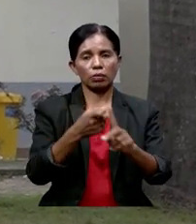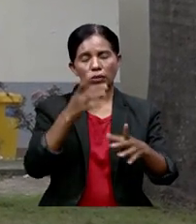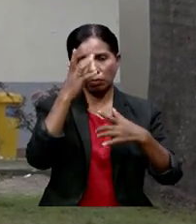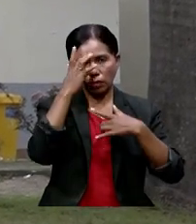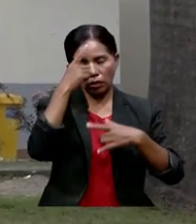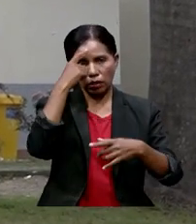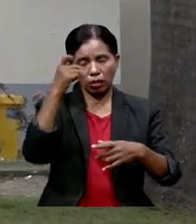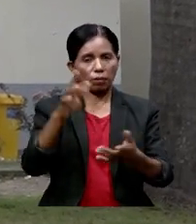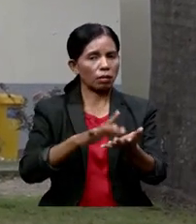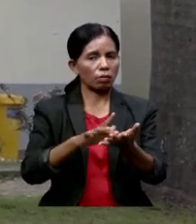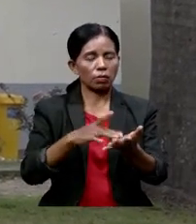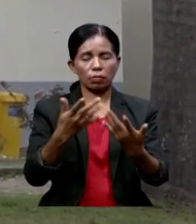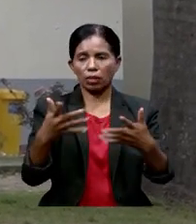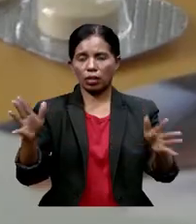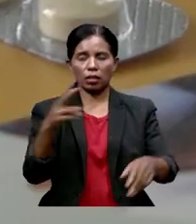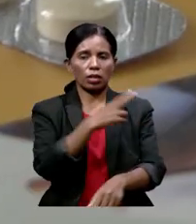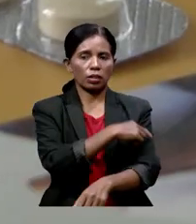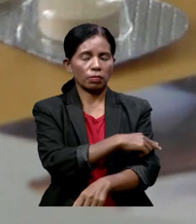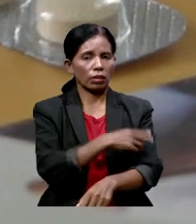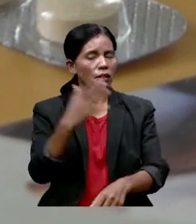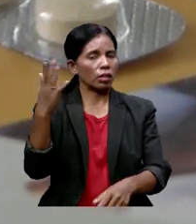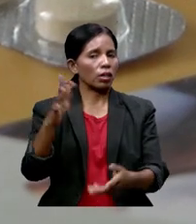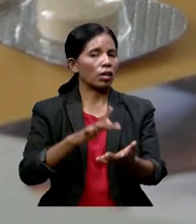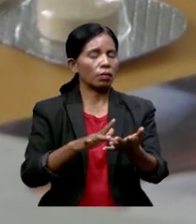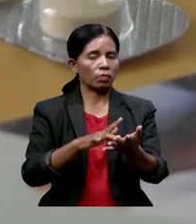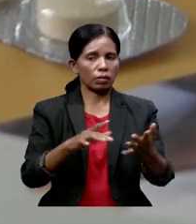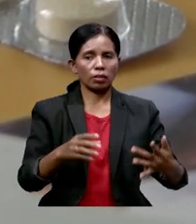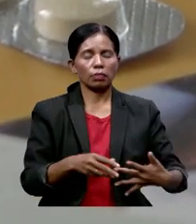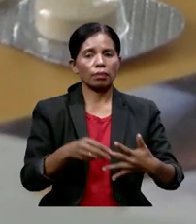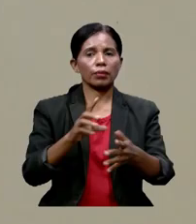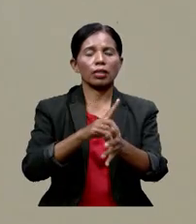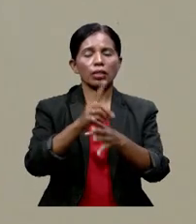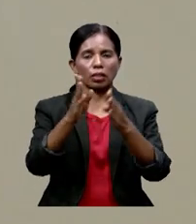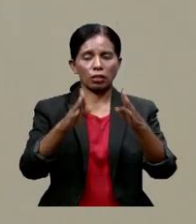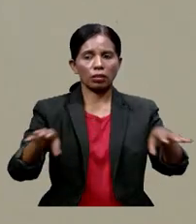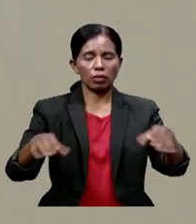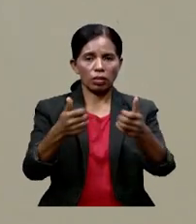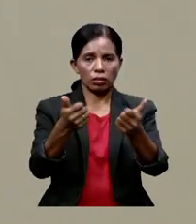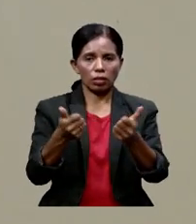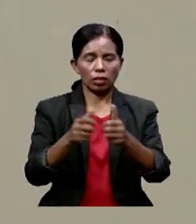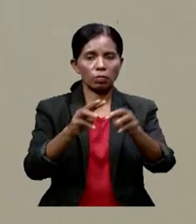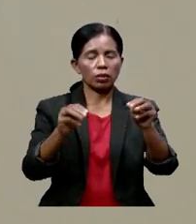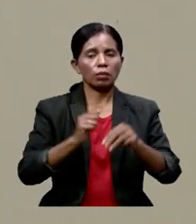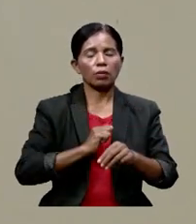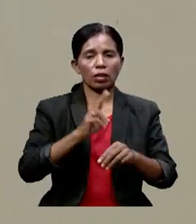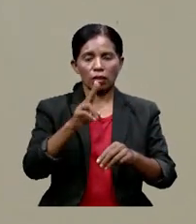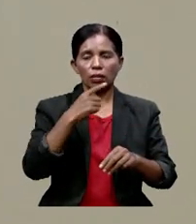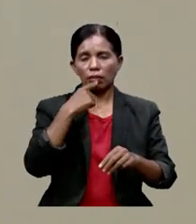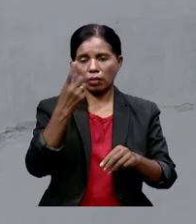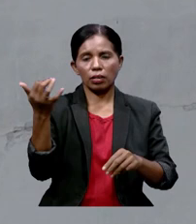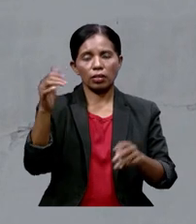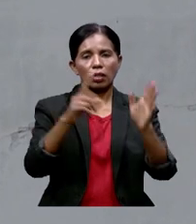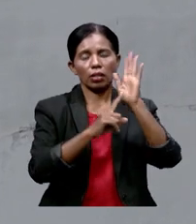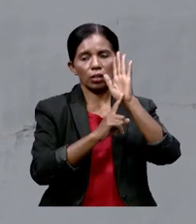moro que neve mamo que ia centro saúde refere ai moro que essencial diretor serviço autoridade municipal Aileu Hatete sira hato